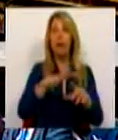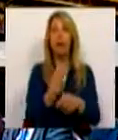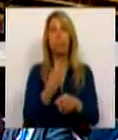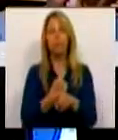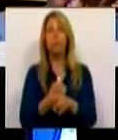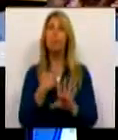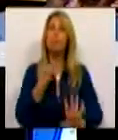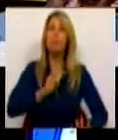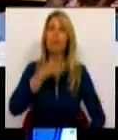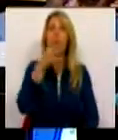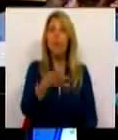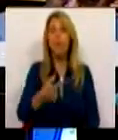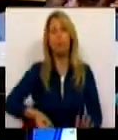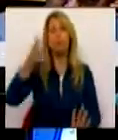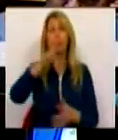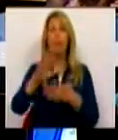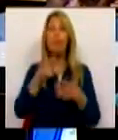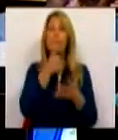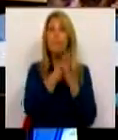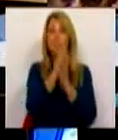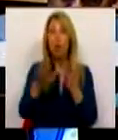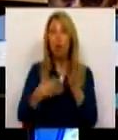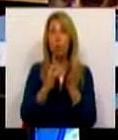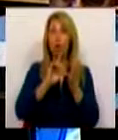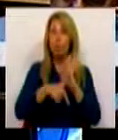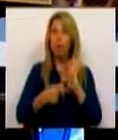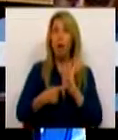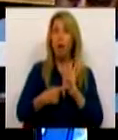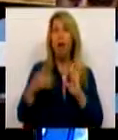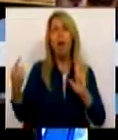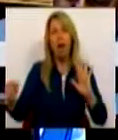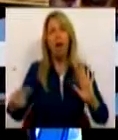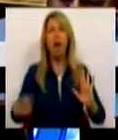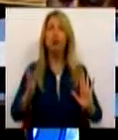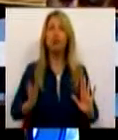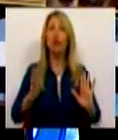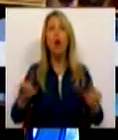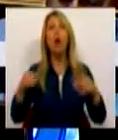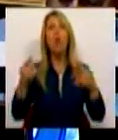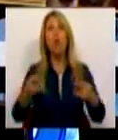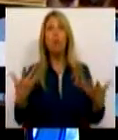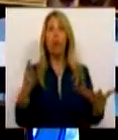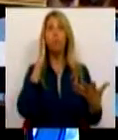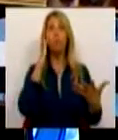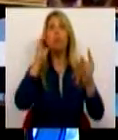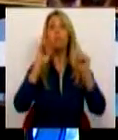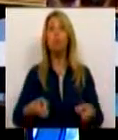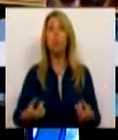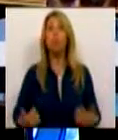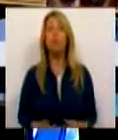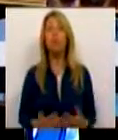que muitas das medidas propostas nestes projetos já existem e outras estão a começar a ser implementadas. Por